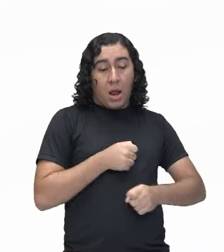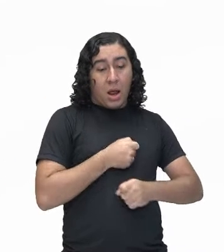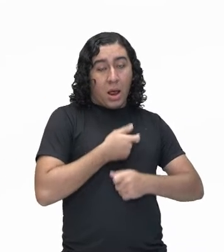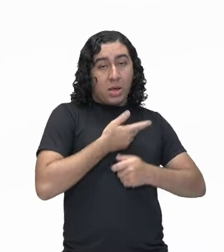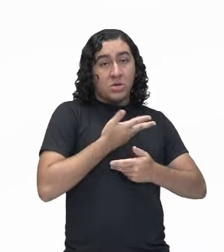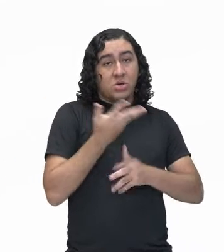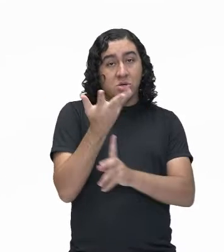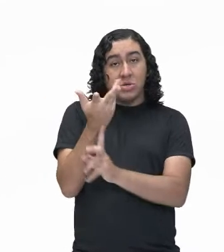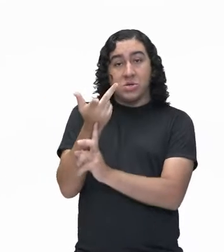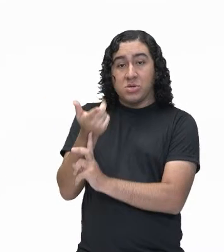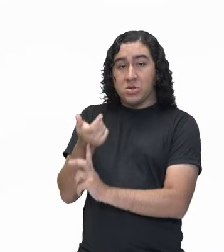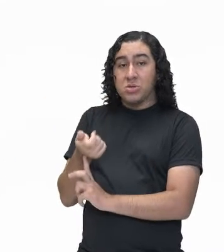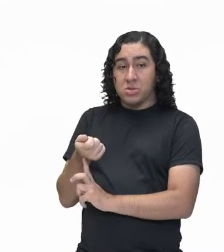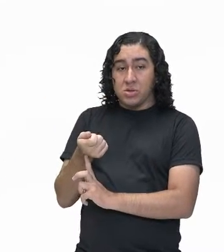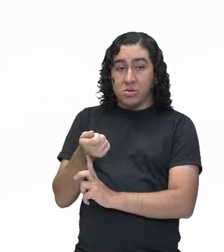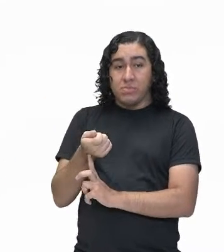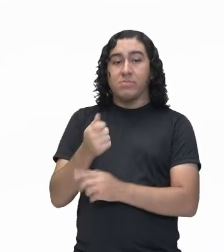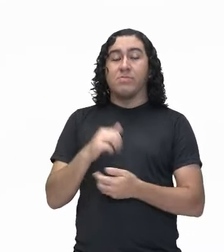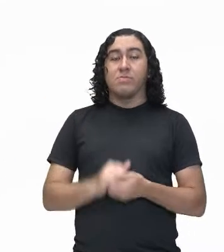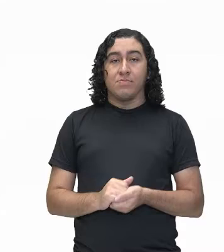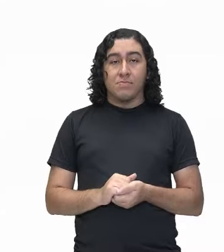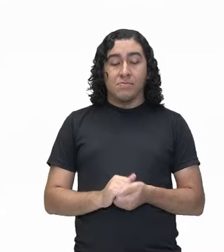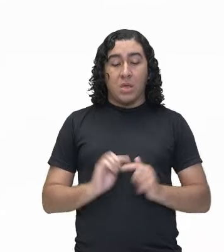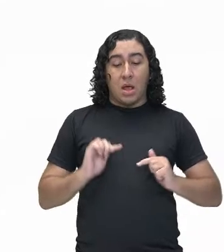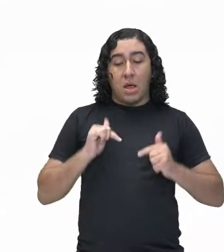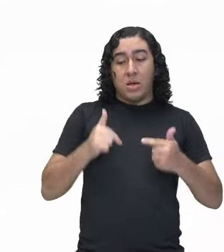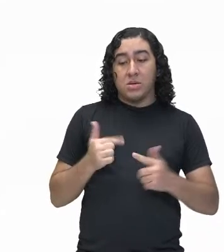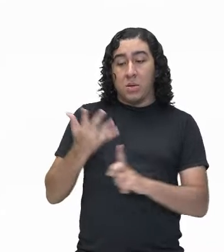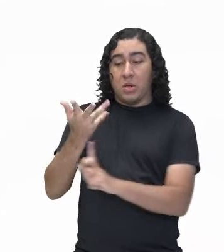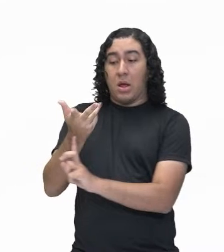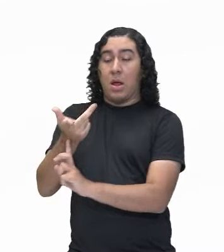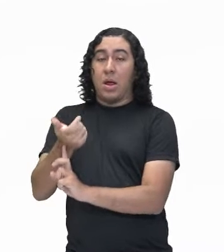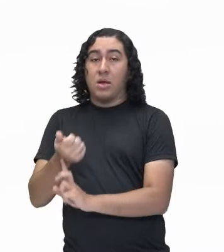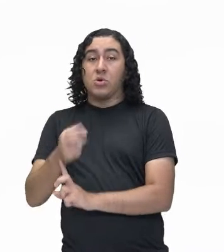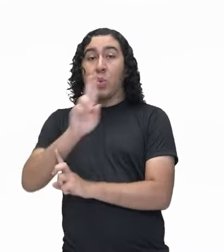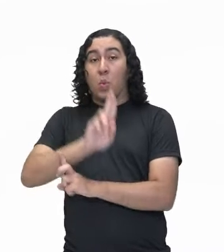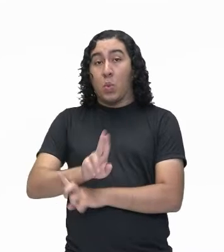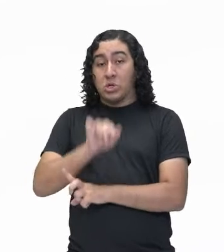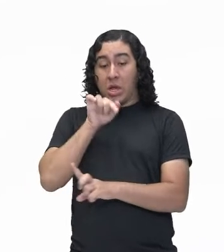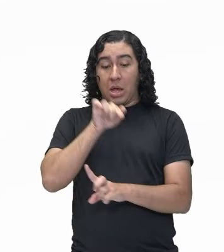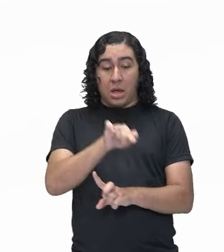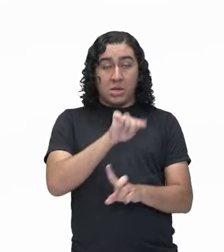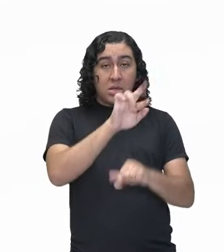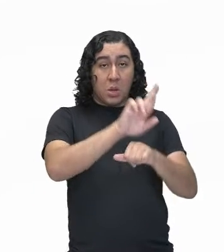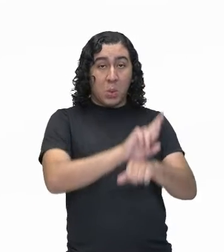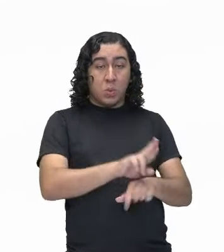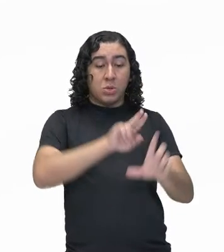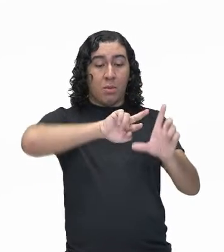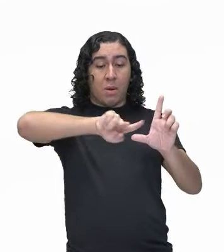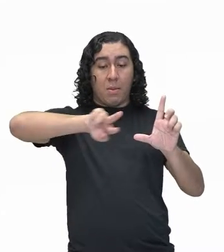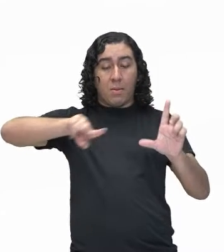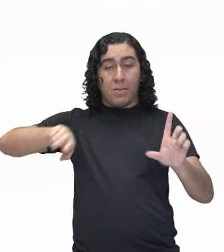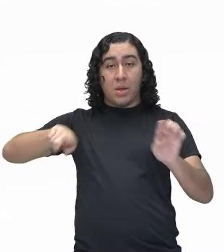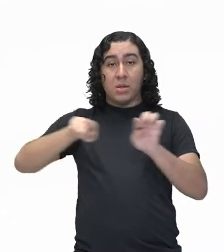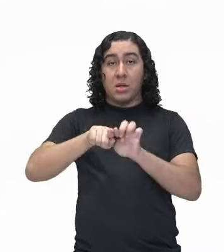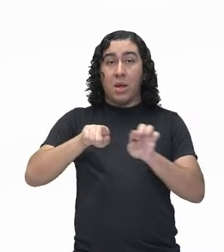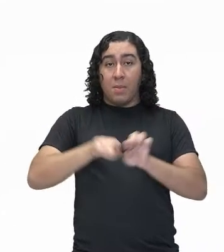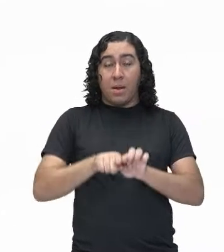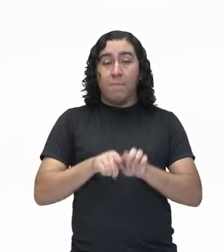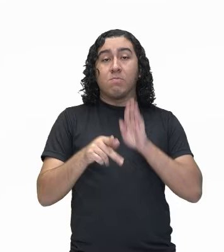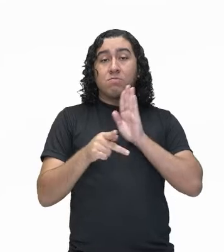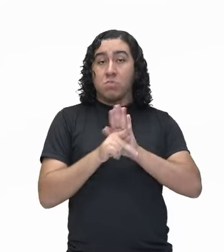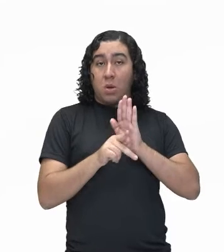produções artísticas, o fazer artístico utilizando as mídias e ferramentas